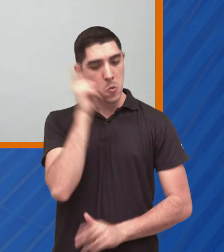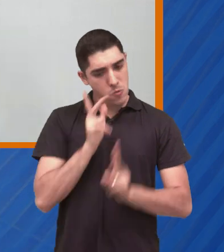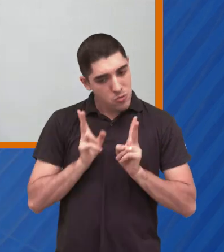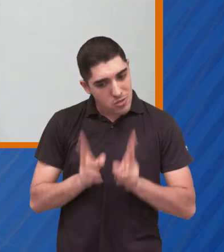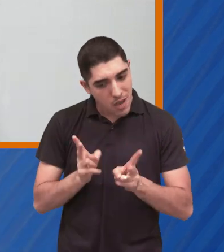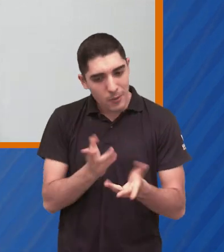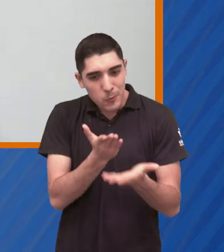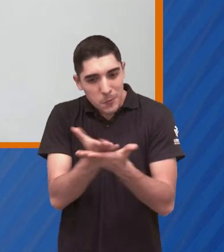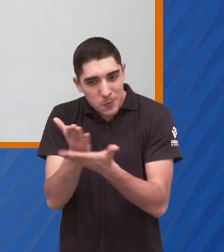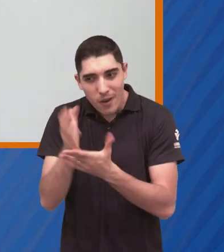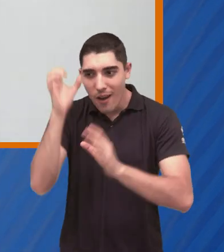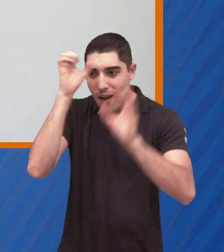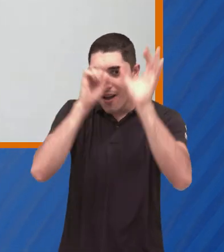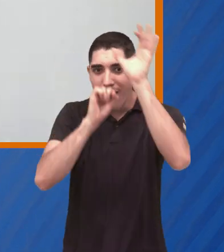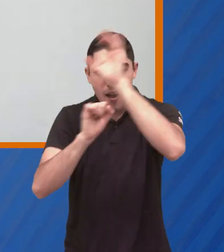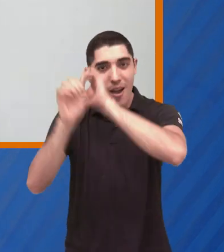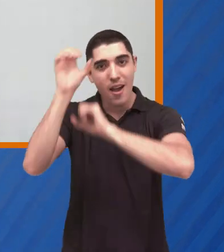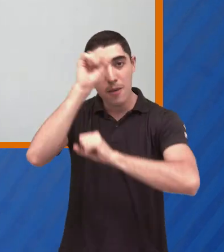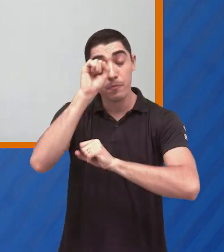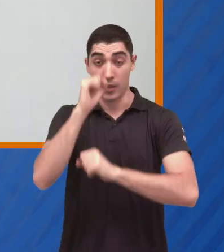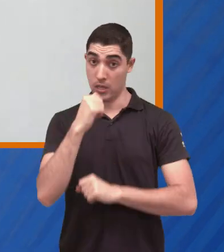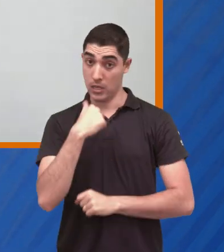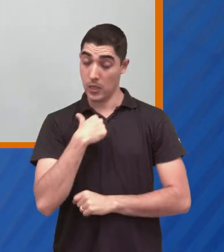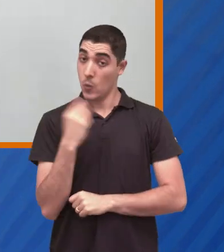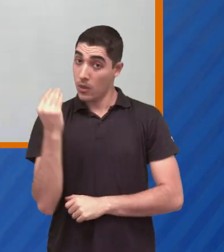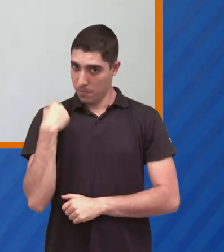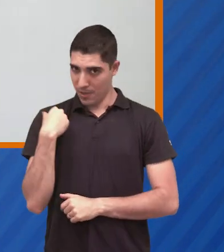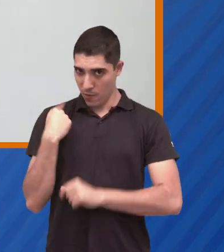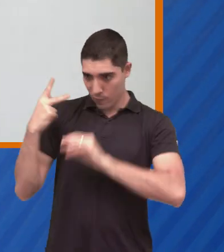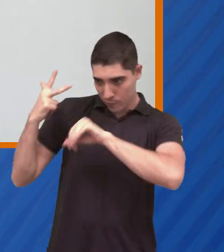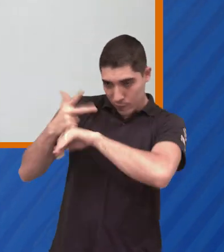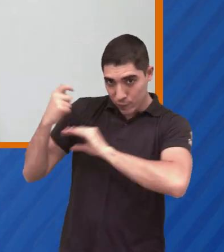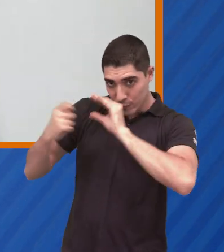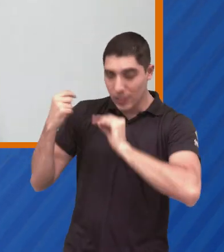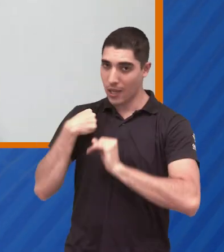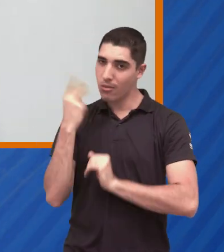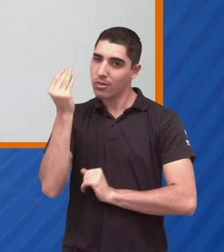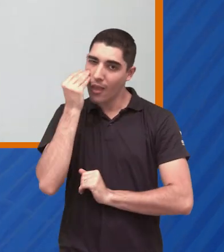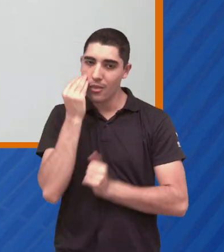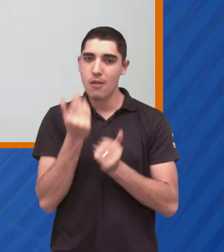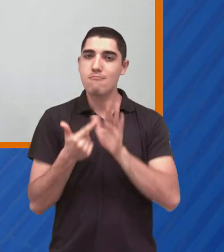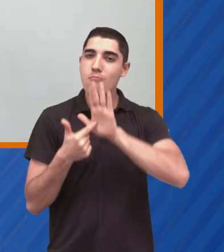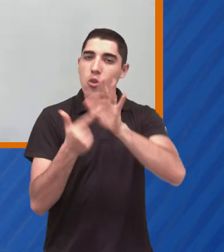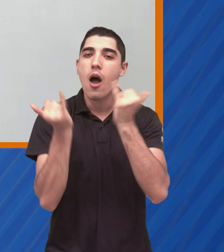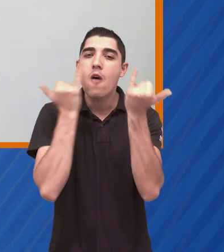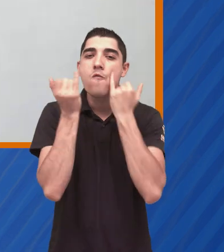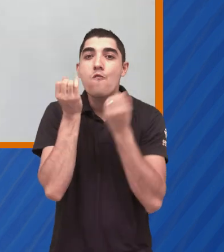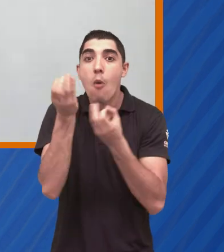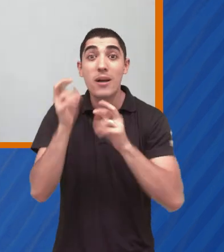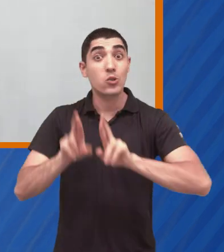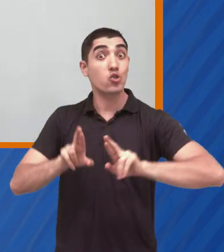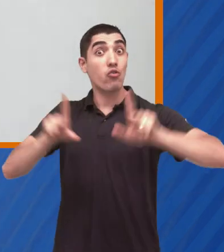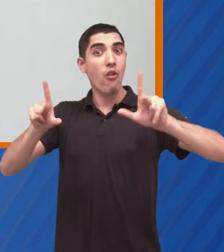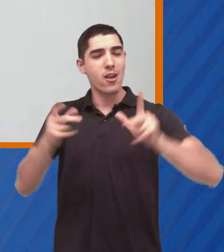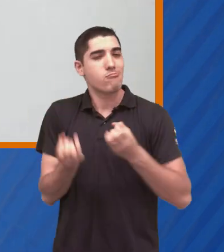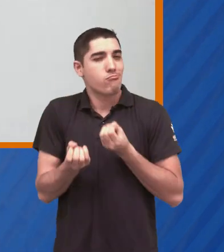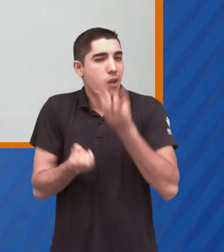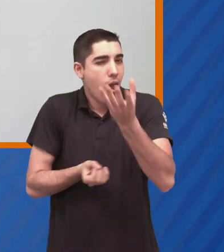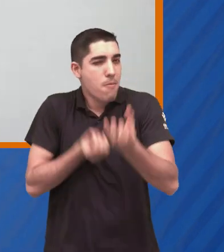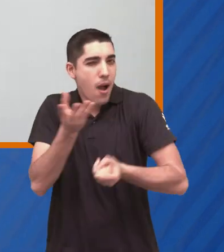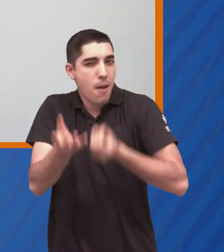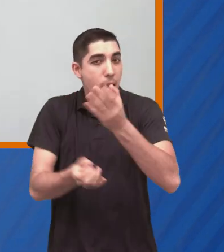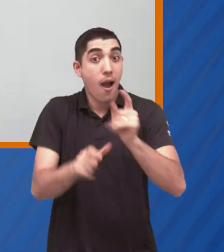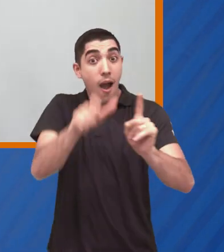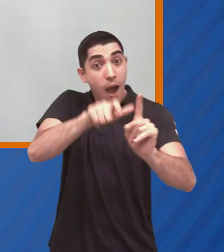ela busque aquele conhecimento. Eu sempre tento trazer muita informação, eu sempre tento trazer, óbvio, né, que de forma bem